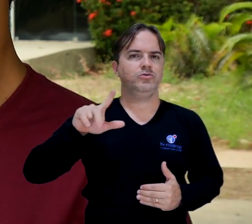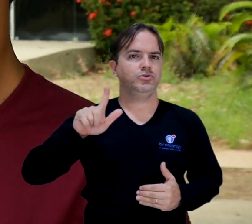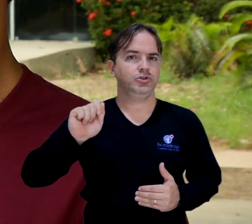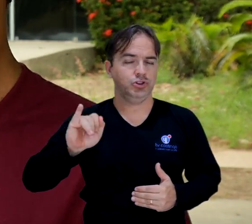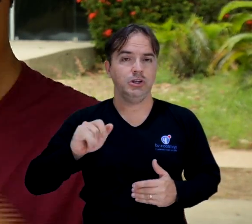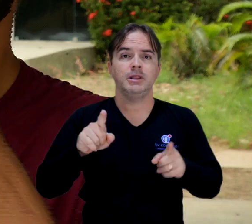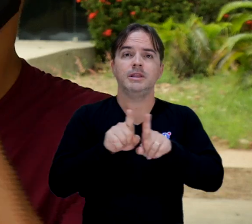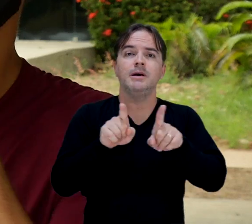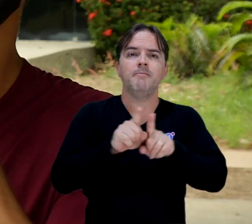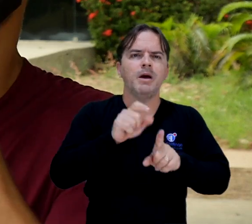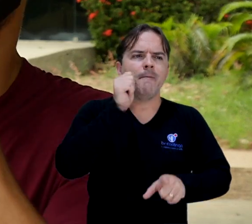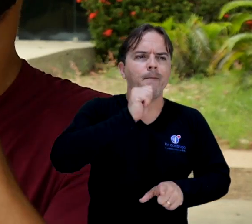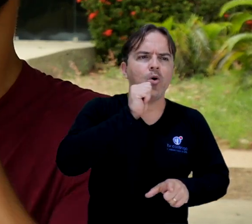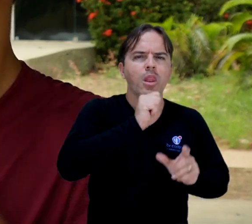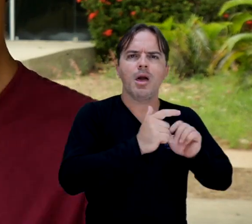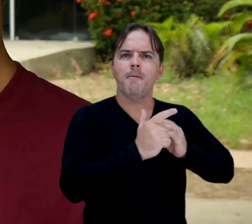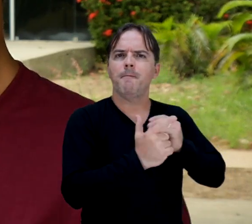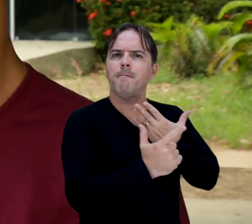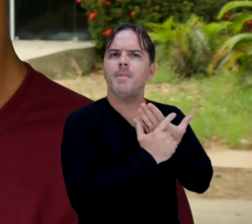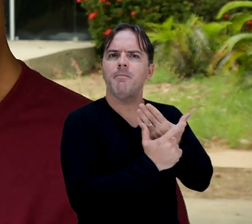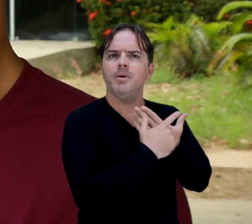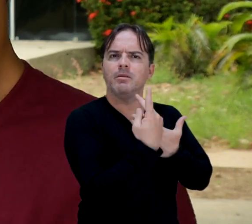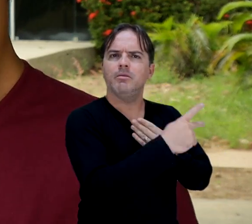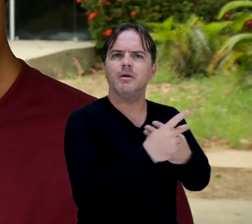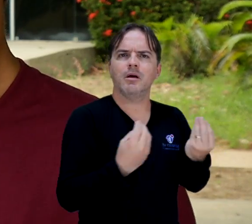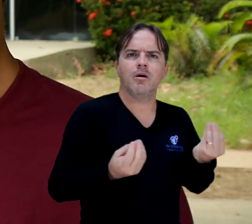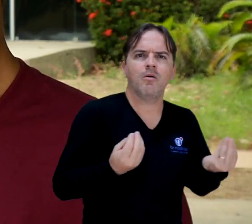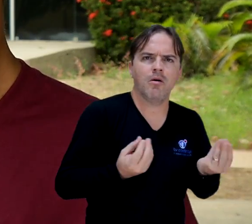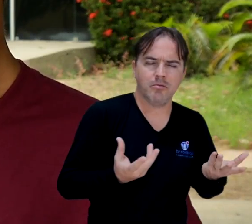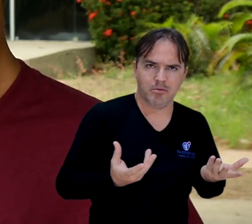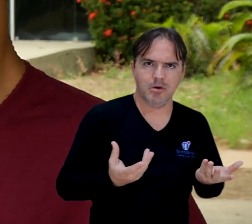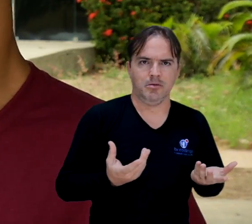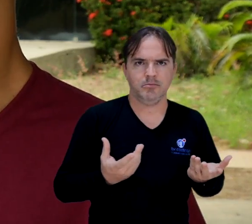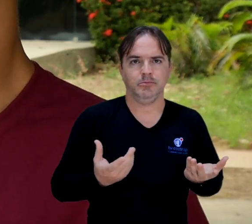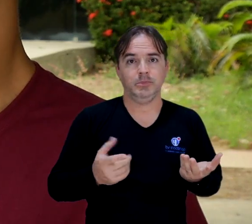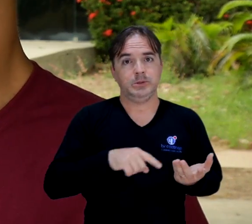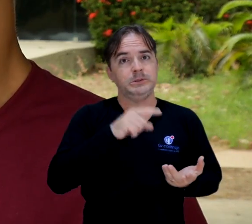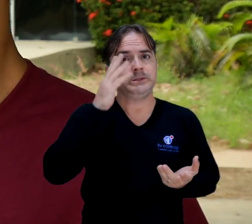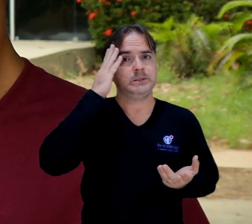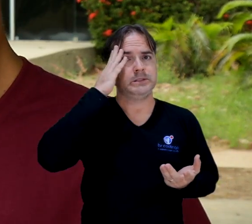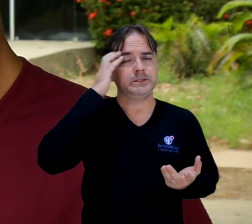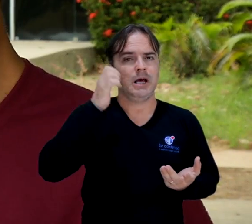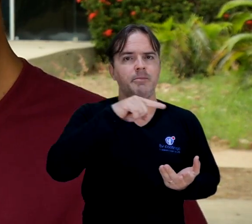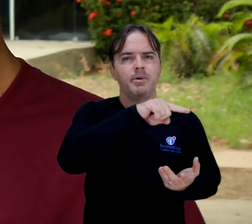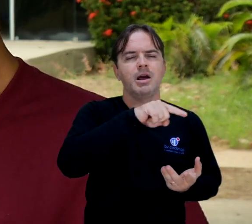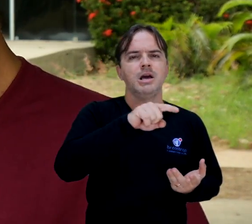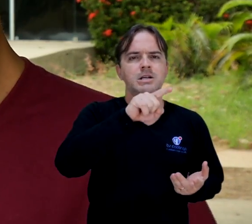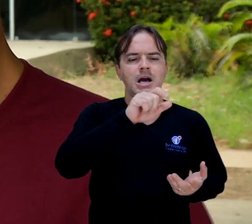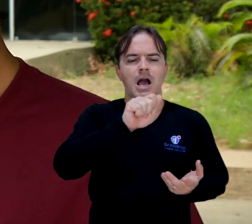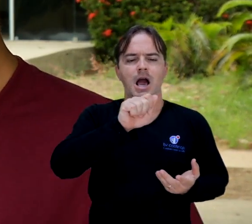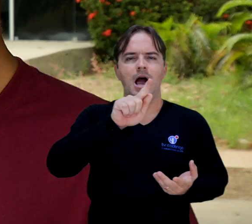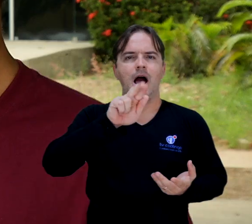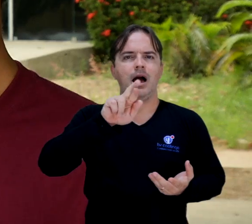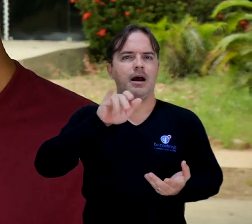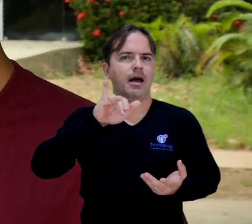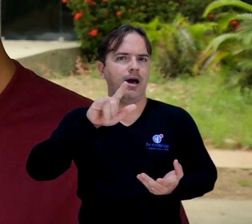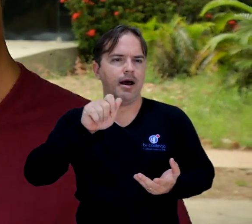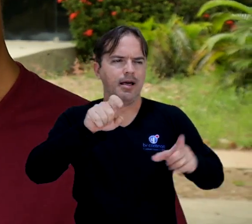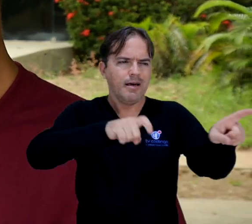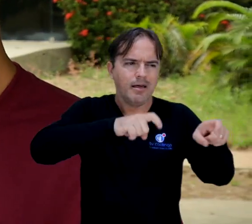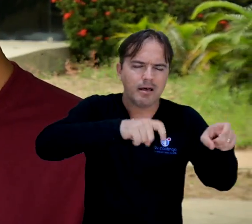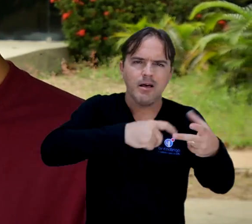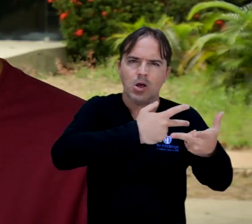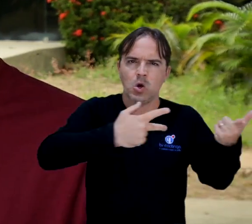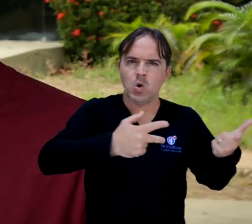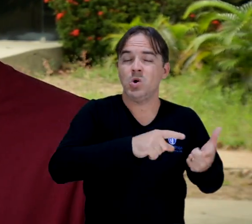até do papel da mulher mesmo, já que a gente sabe que essa profissão, que é a questão de agro, as agrárias, né, são muito